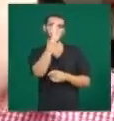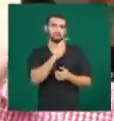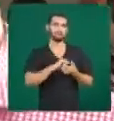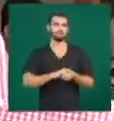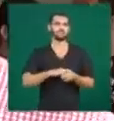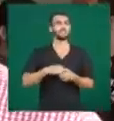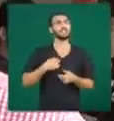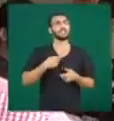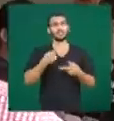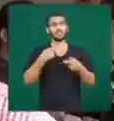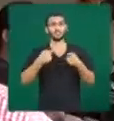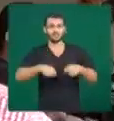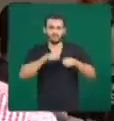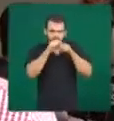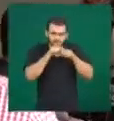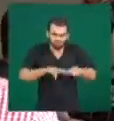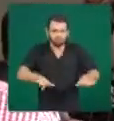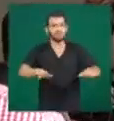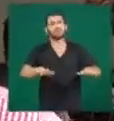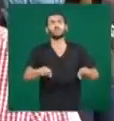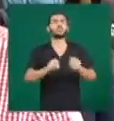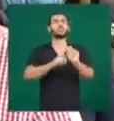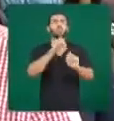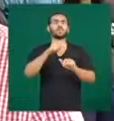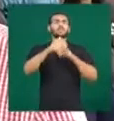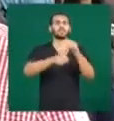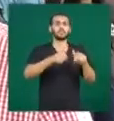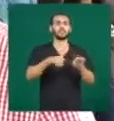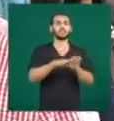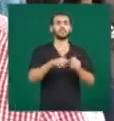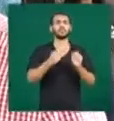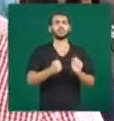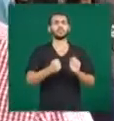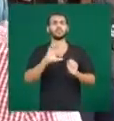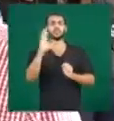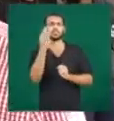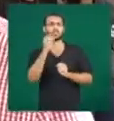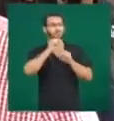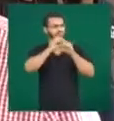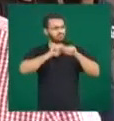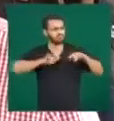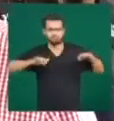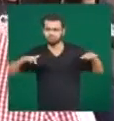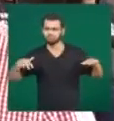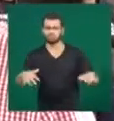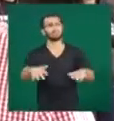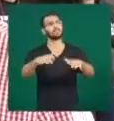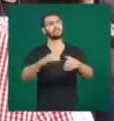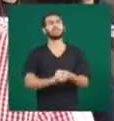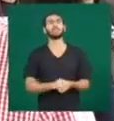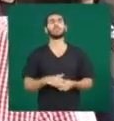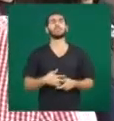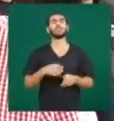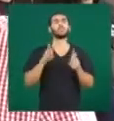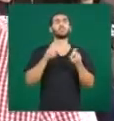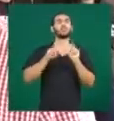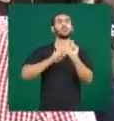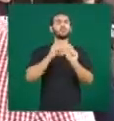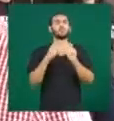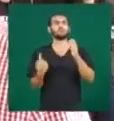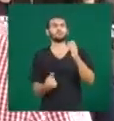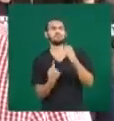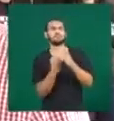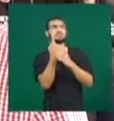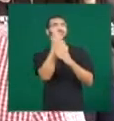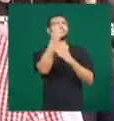os trabalhos para a popularização da ciência. Astronomia é um tema fascinante, o espaço, né? E as pessoas